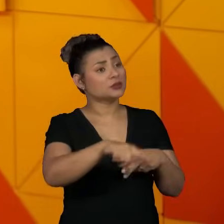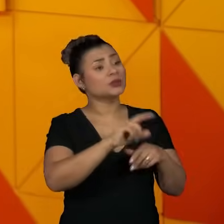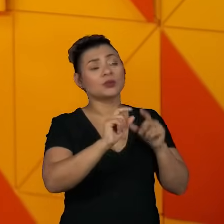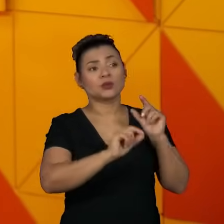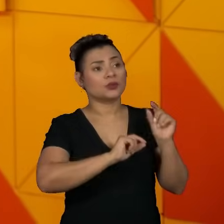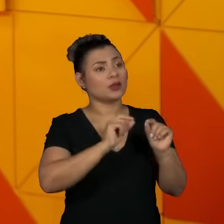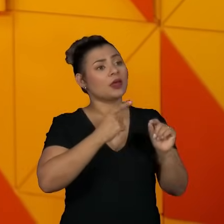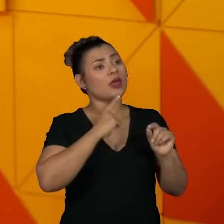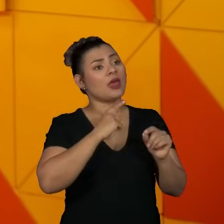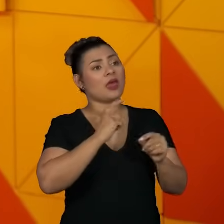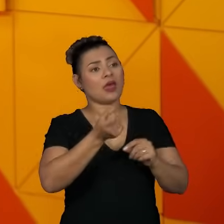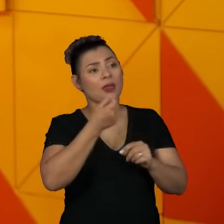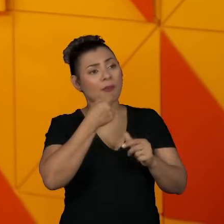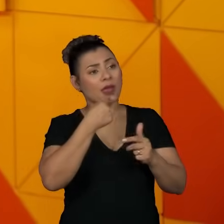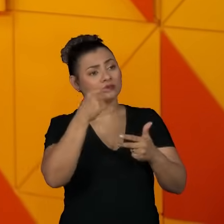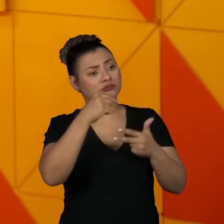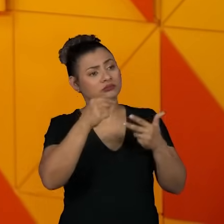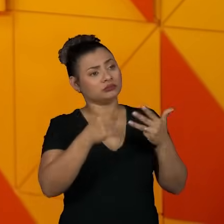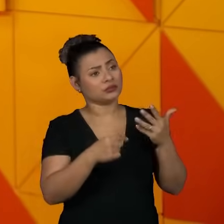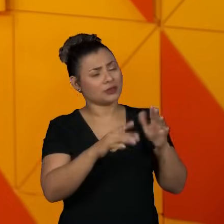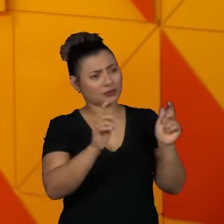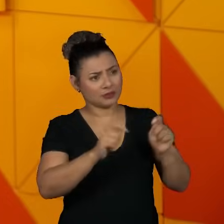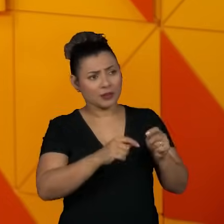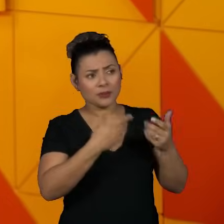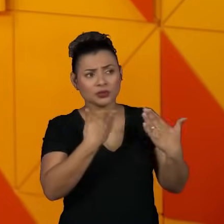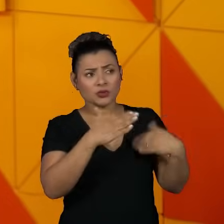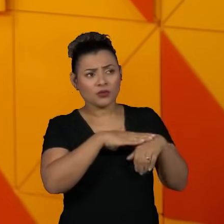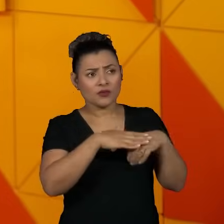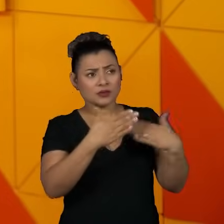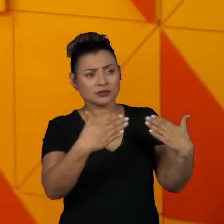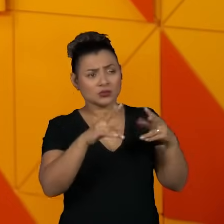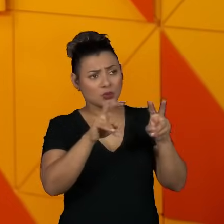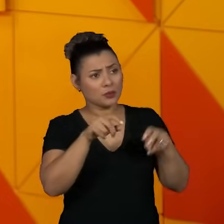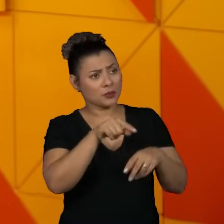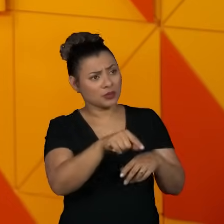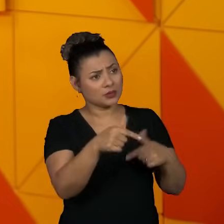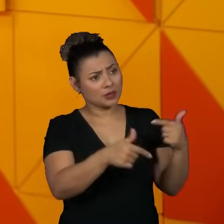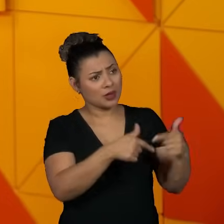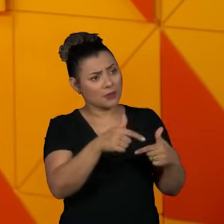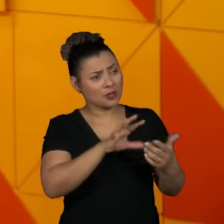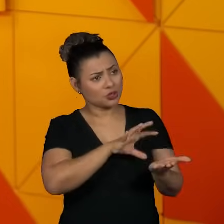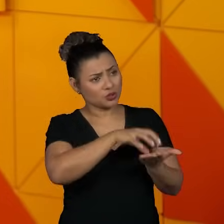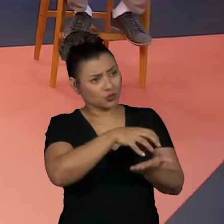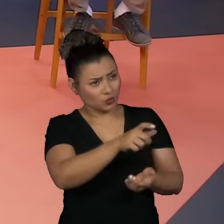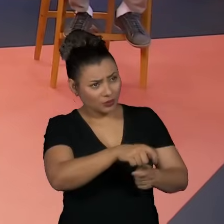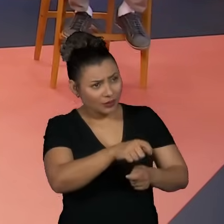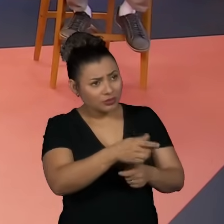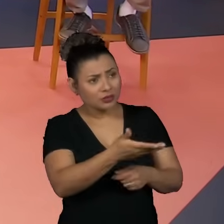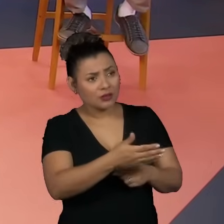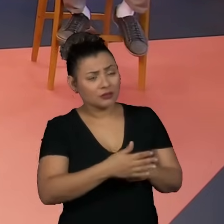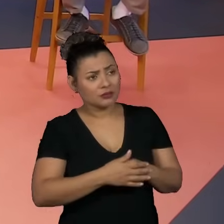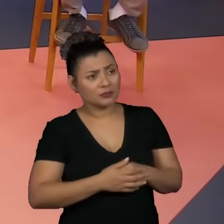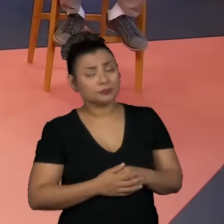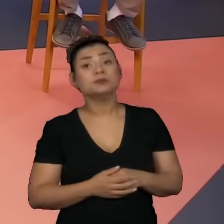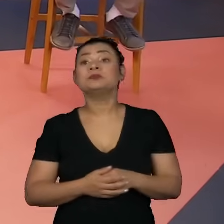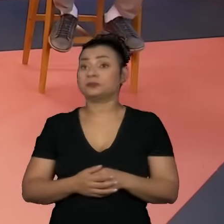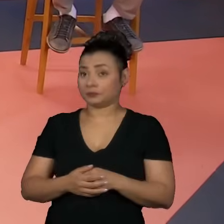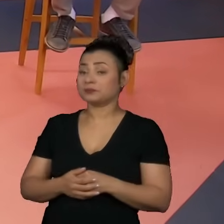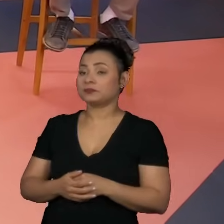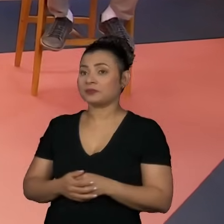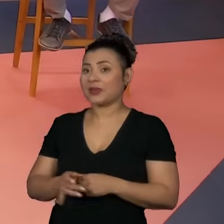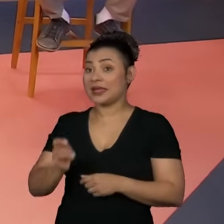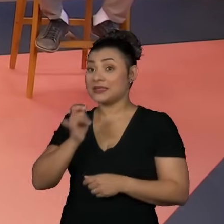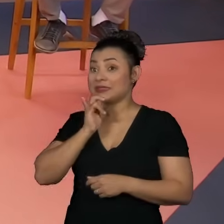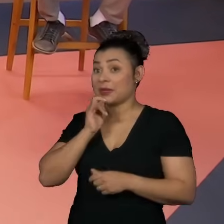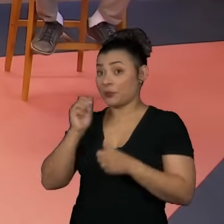de medicamentos. Dá para a gente conversar um pouquinho, falar um pouco sobre esse trabalho do Instituto? Sim. O que eu poderia dar como exemplo,